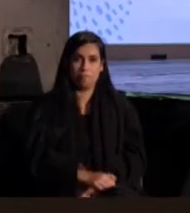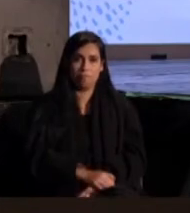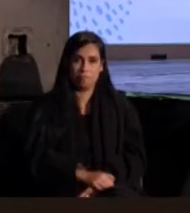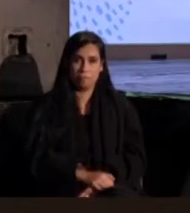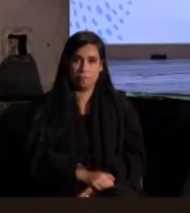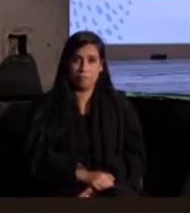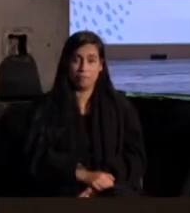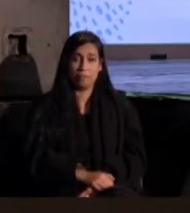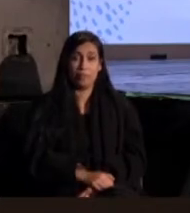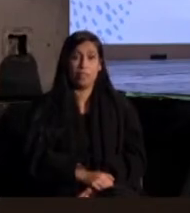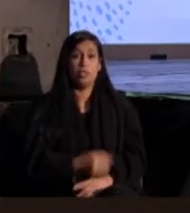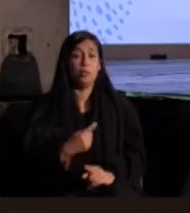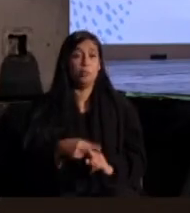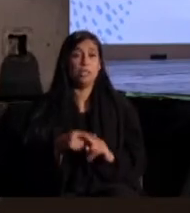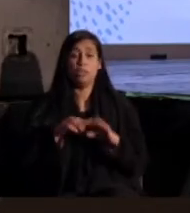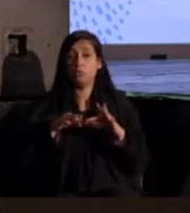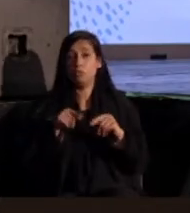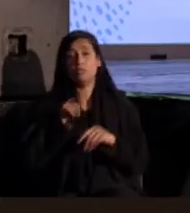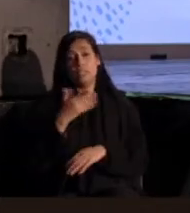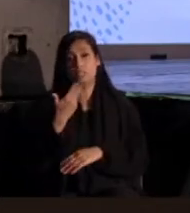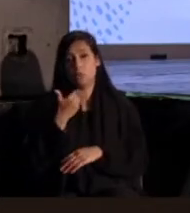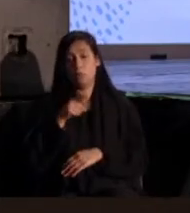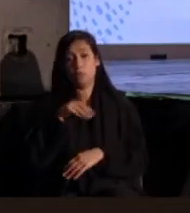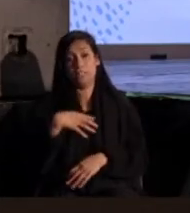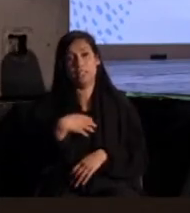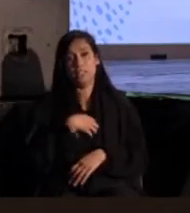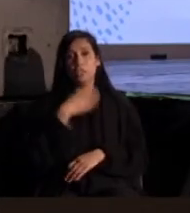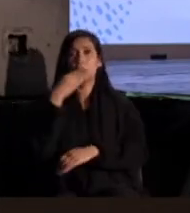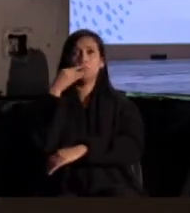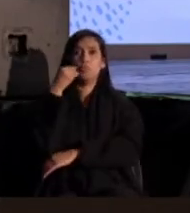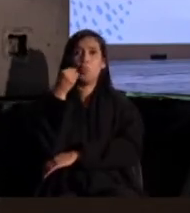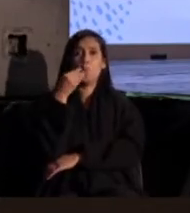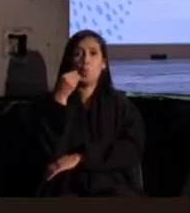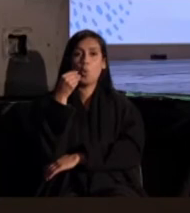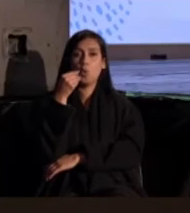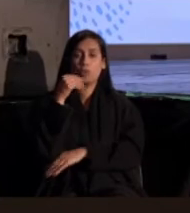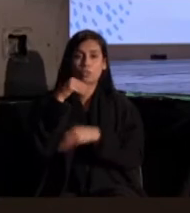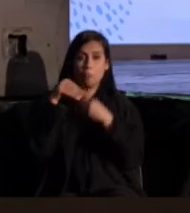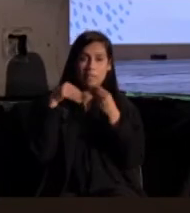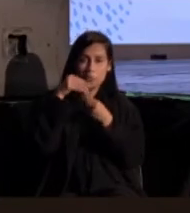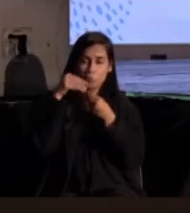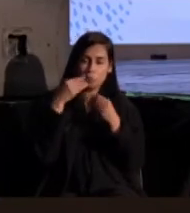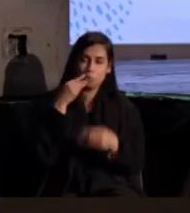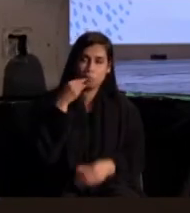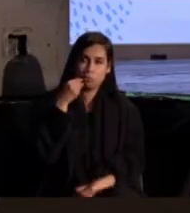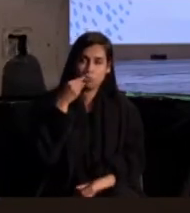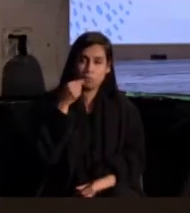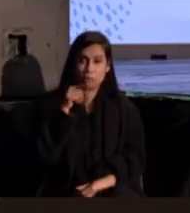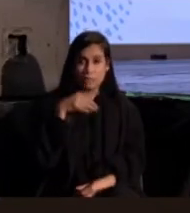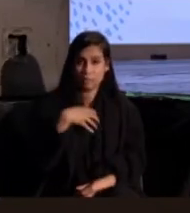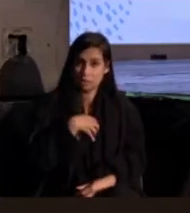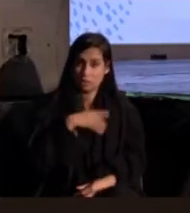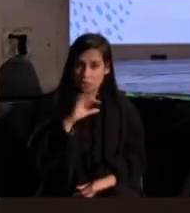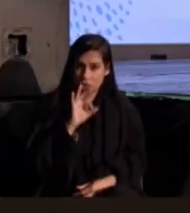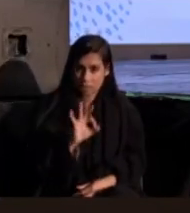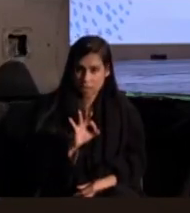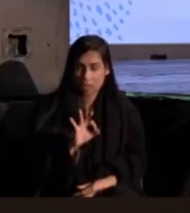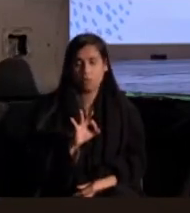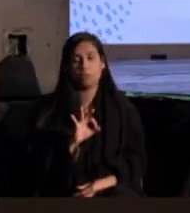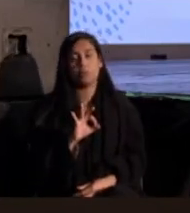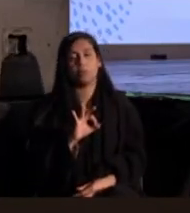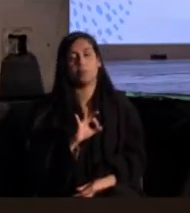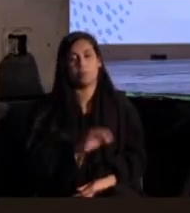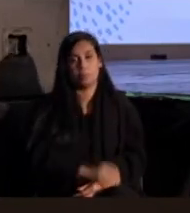amargo, em qualquer parte, né, ou a mistura desses sabores. Uma forma é